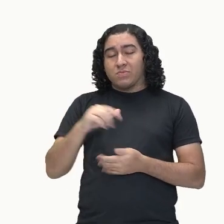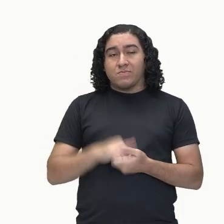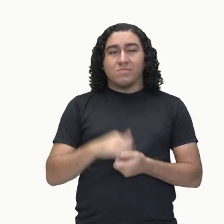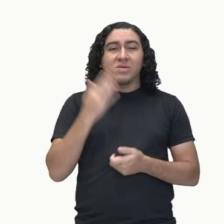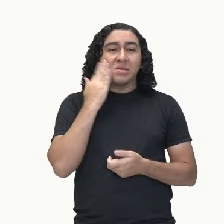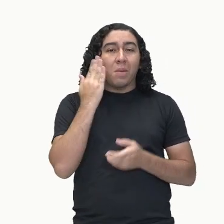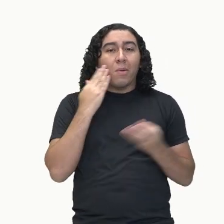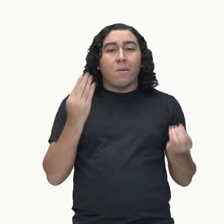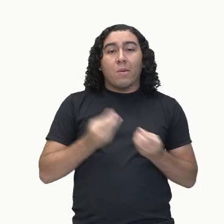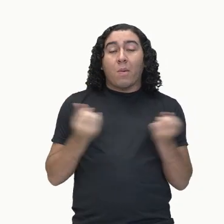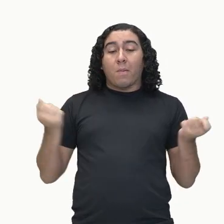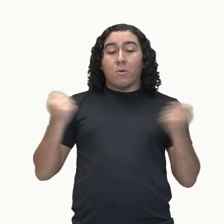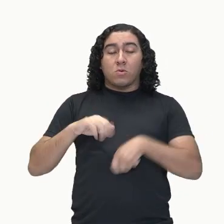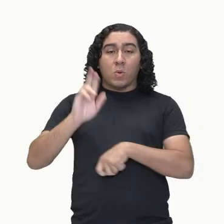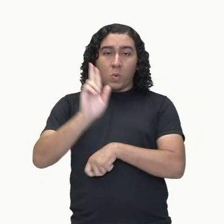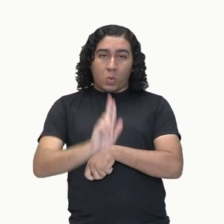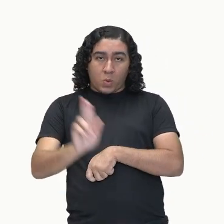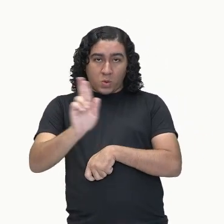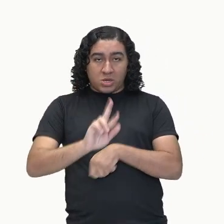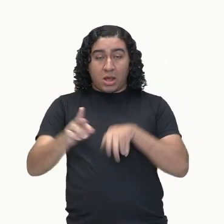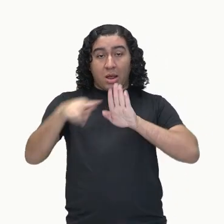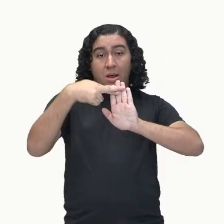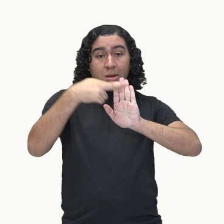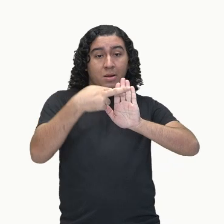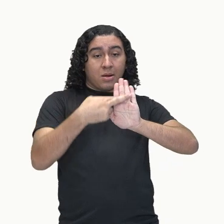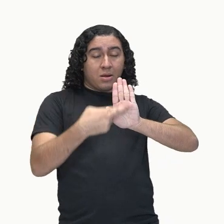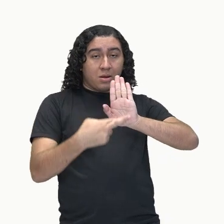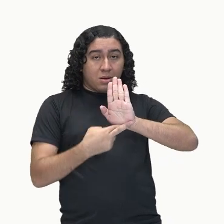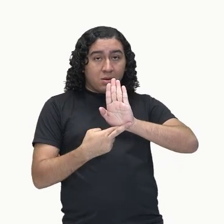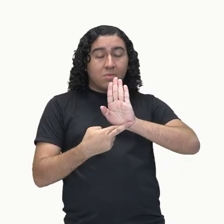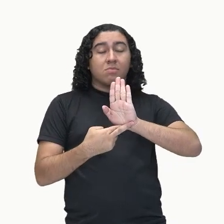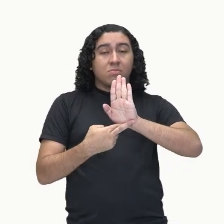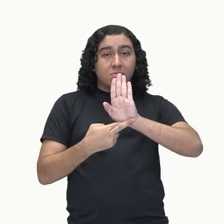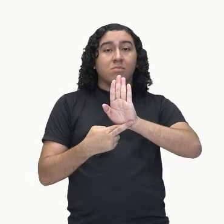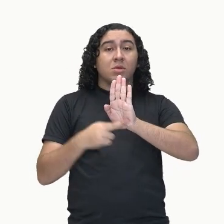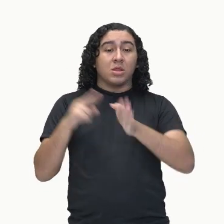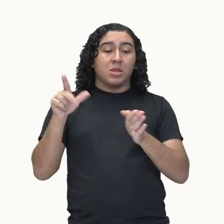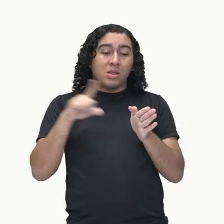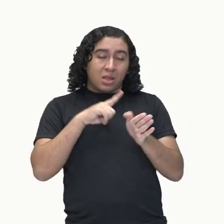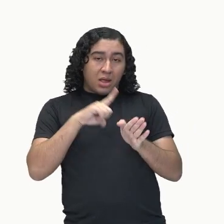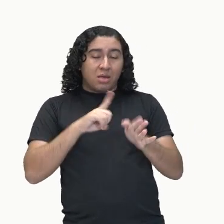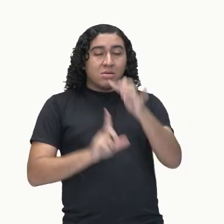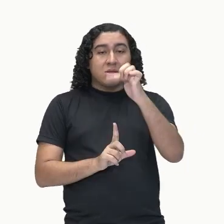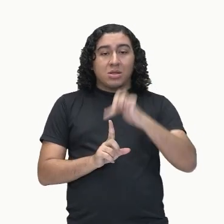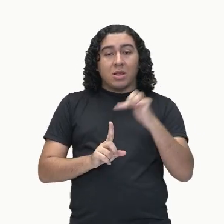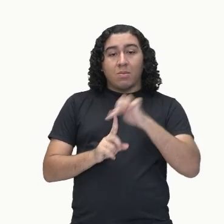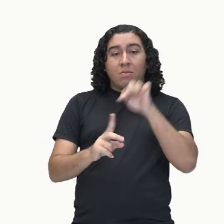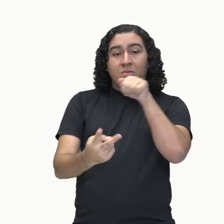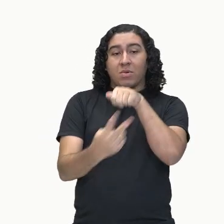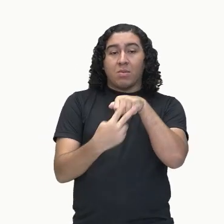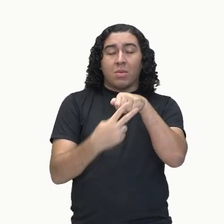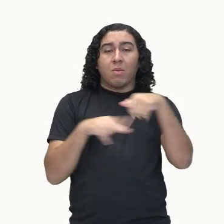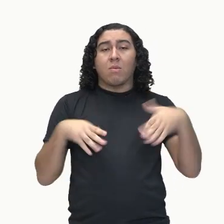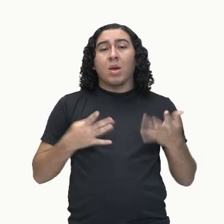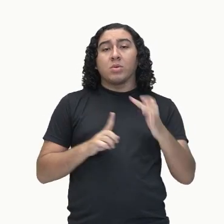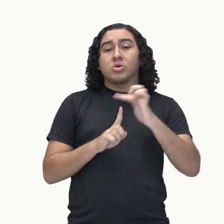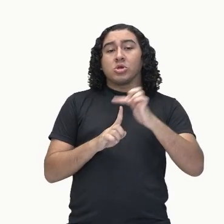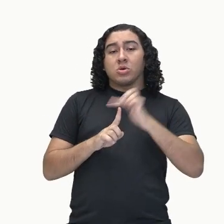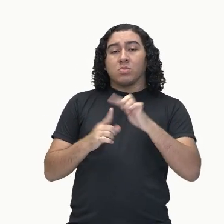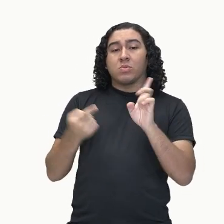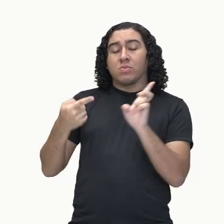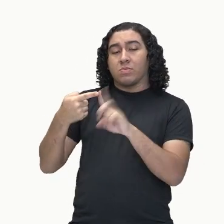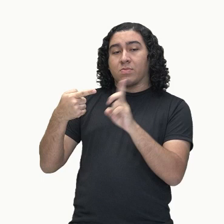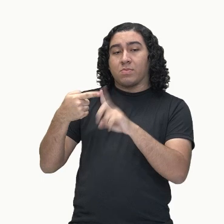como empregar as regras as regras do condicional simples de quais tipos de verbos as